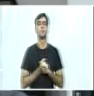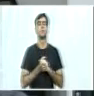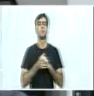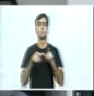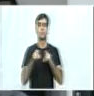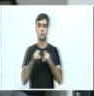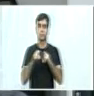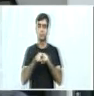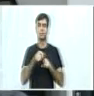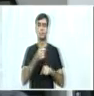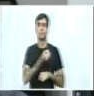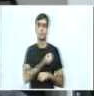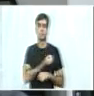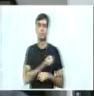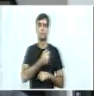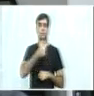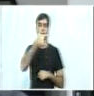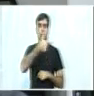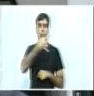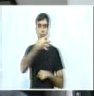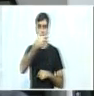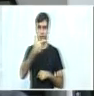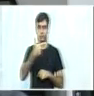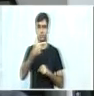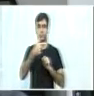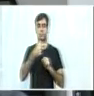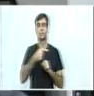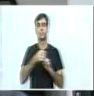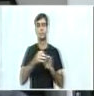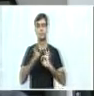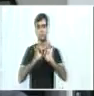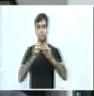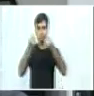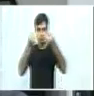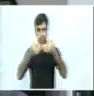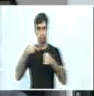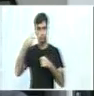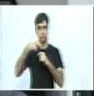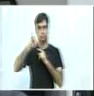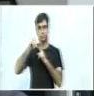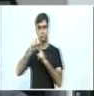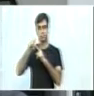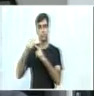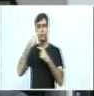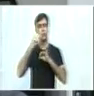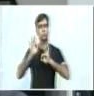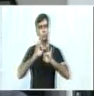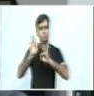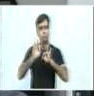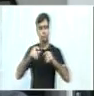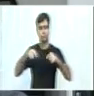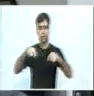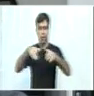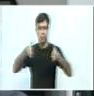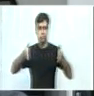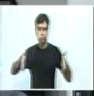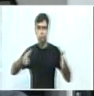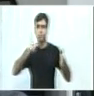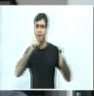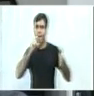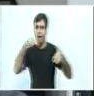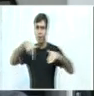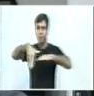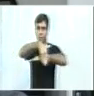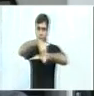Indicação 242 do vereador João Josino, que promova a reforma das caixas de captação de água da Rua